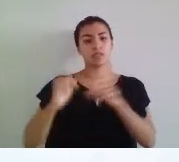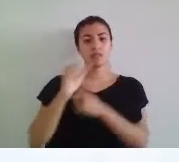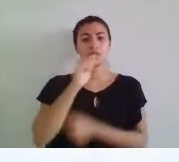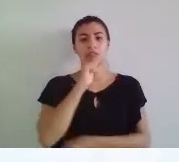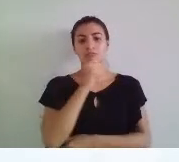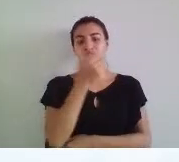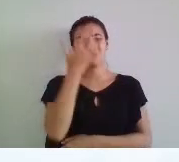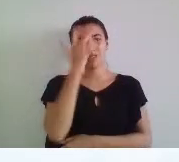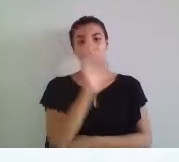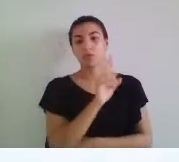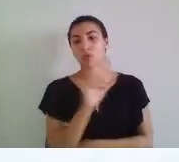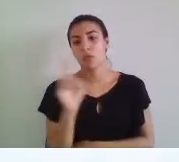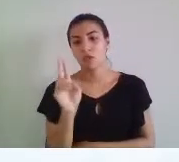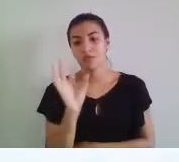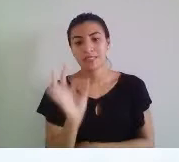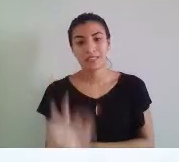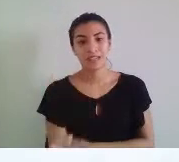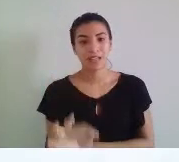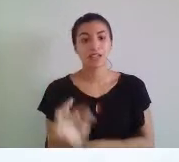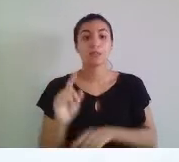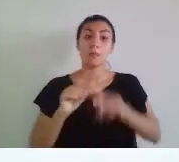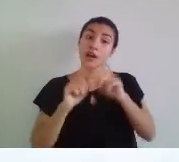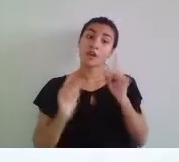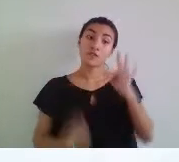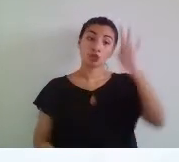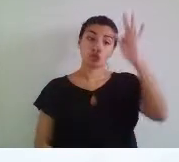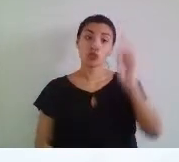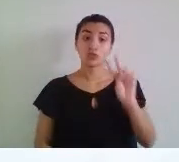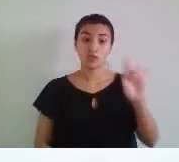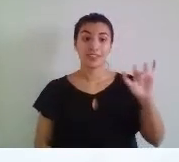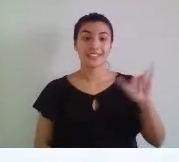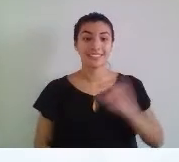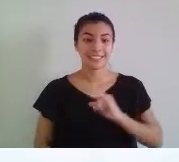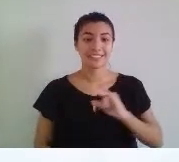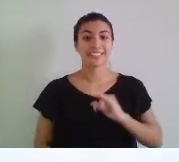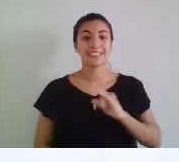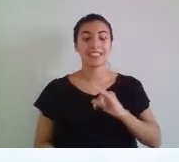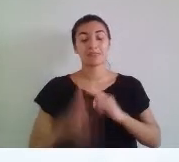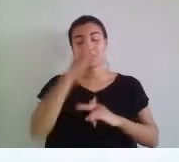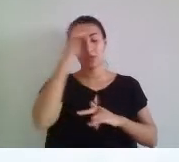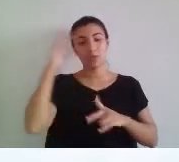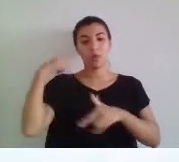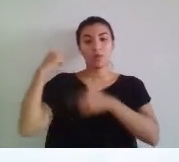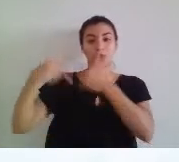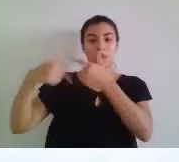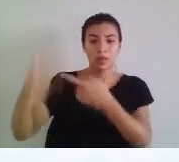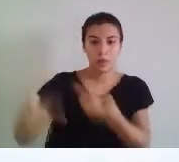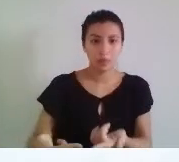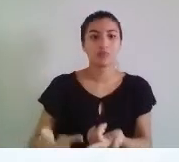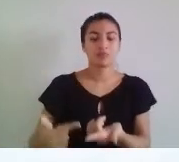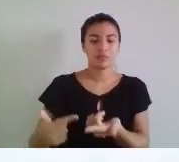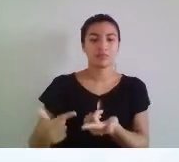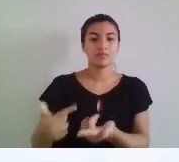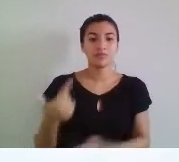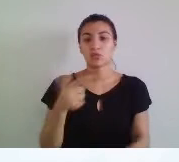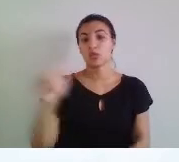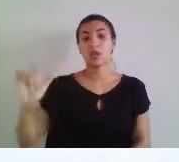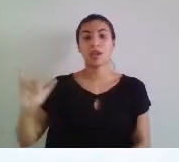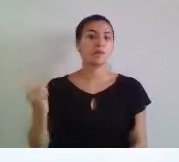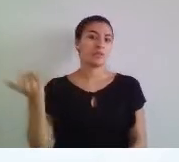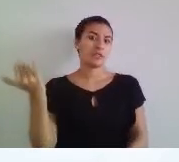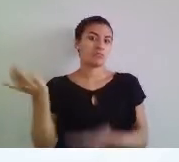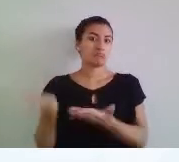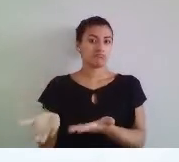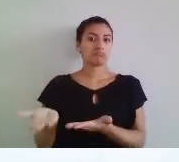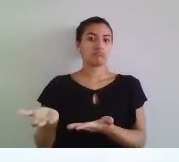nome necessariamente, mas que vai existir no futuro, para os nossos tataranetos, tataratataranetos, em que não haverá exploração? Só que